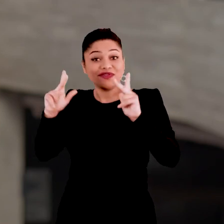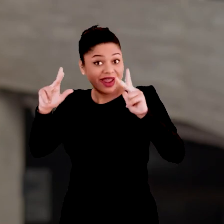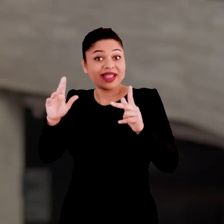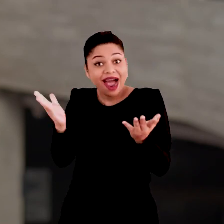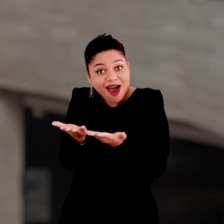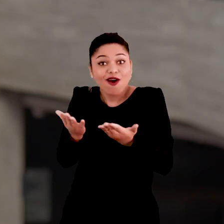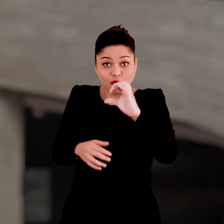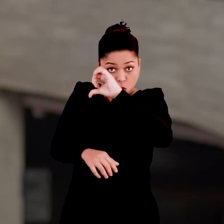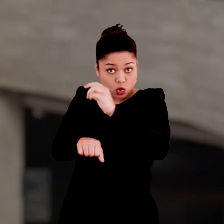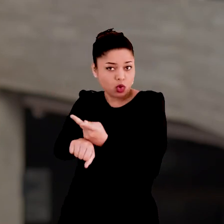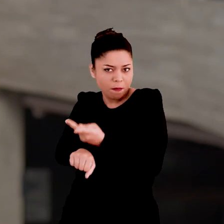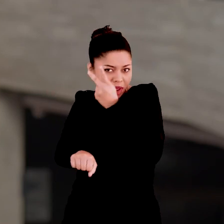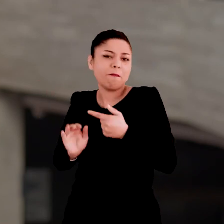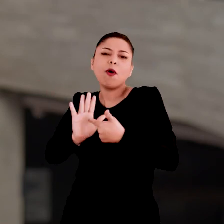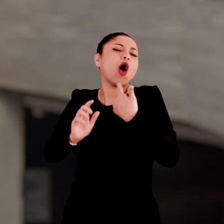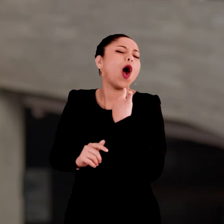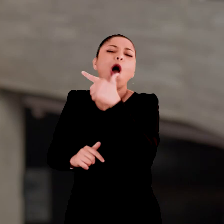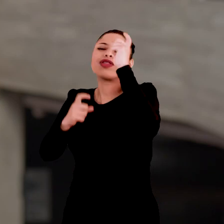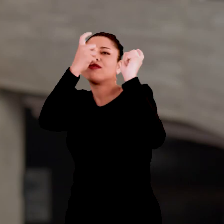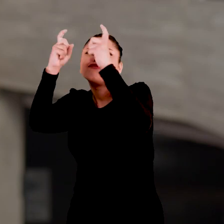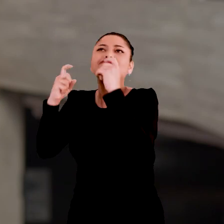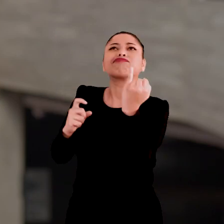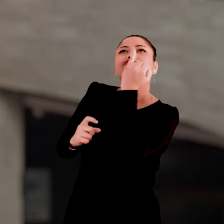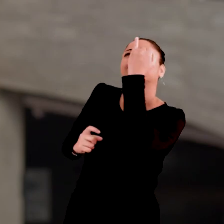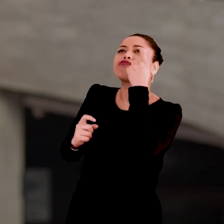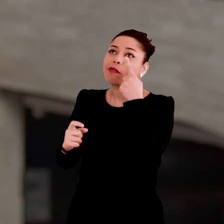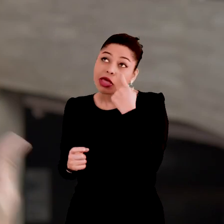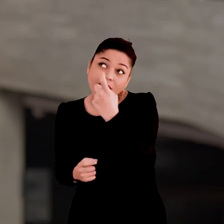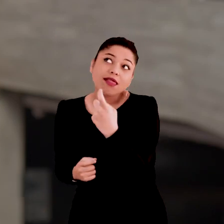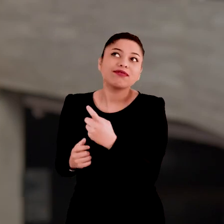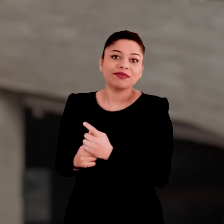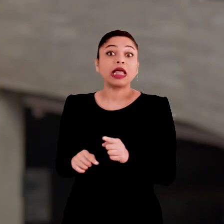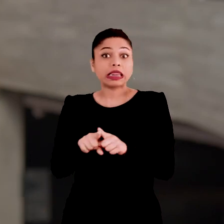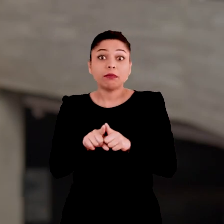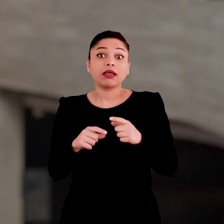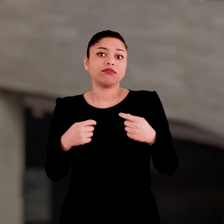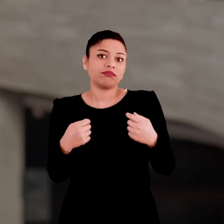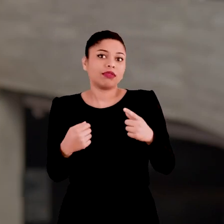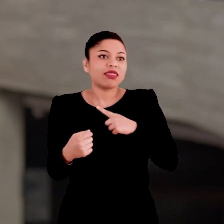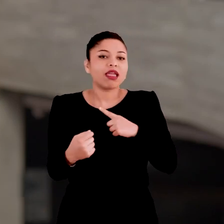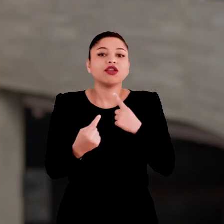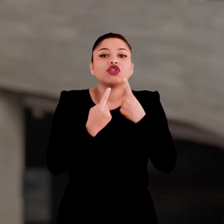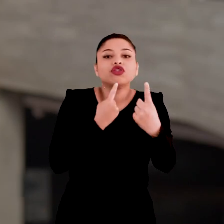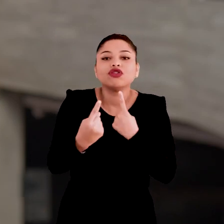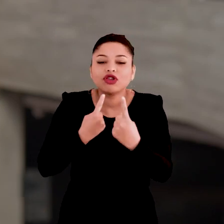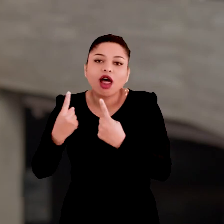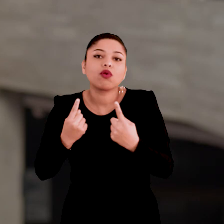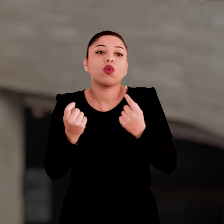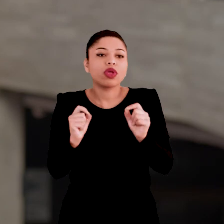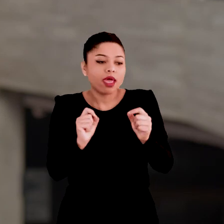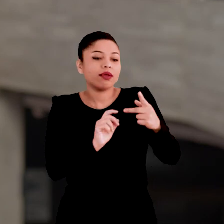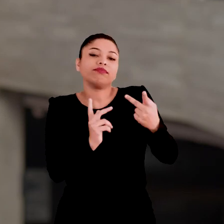também apresente discussões muito interessantes. Acho que também existe um diálogo entre os diversos